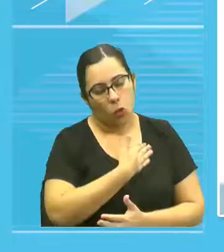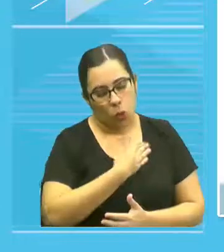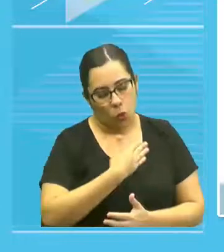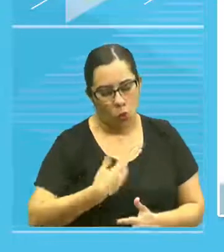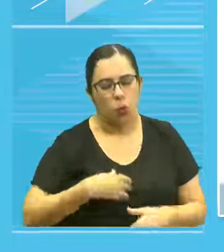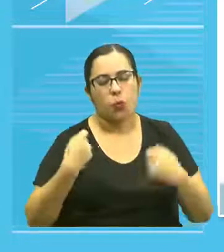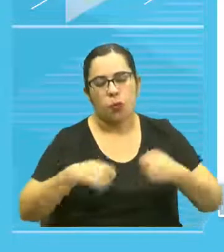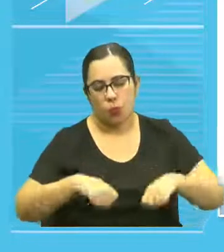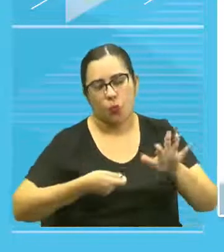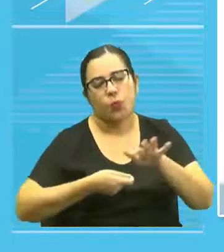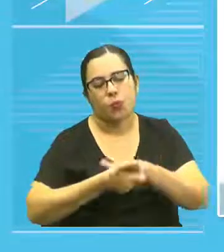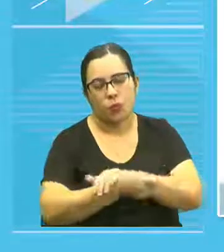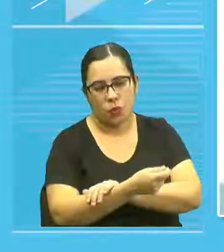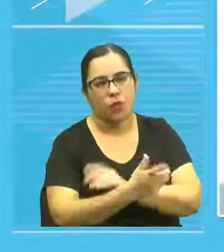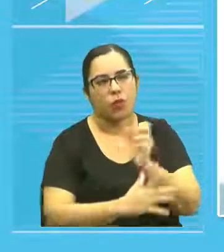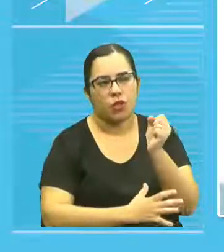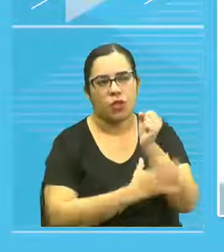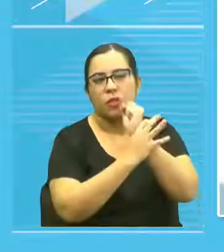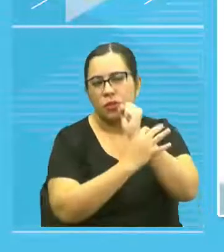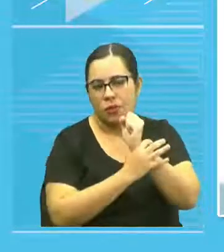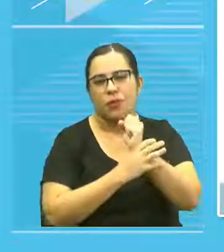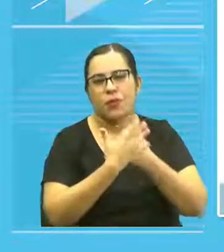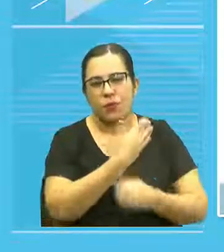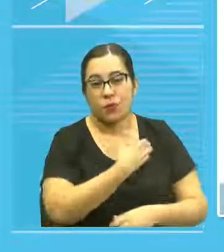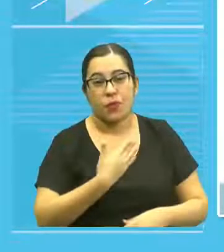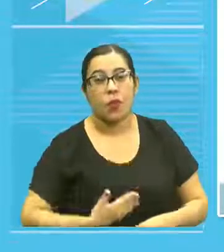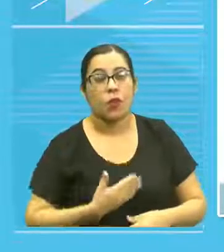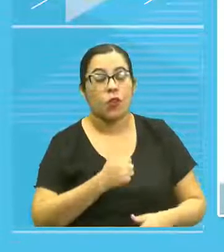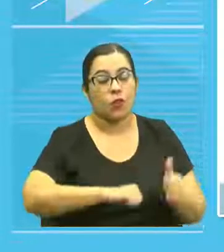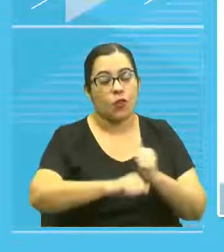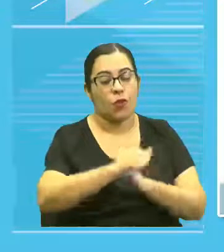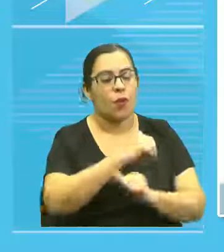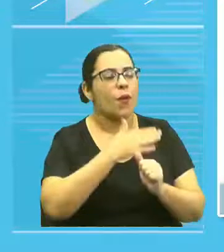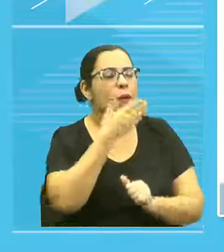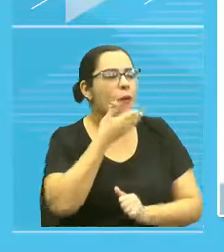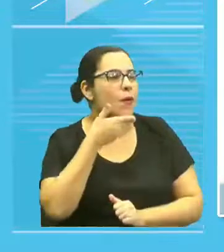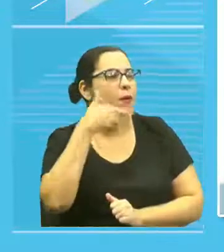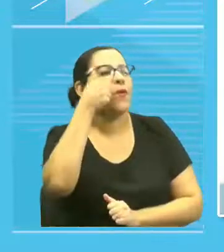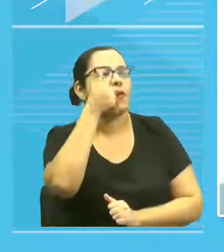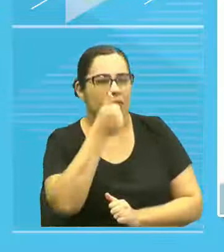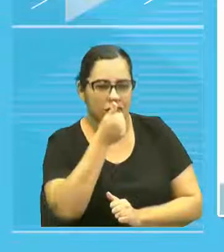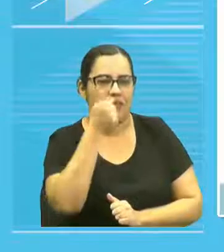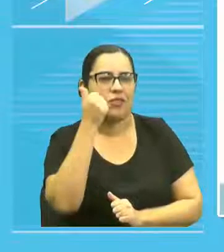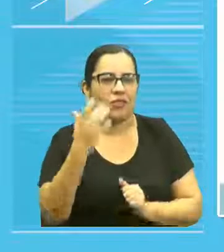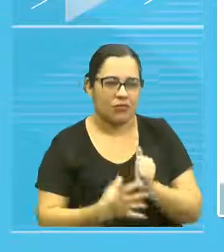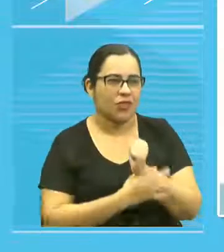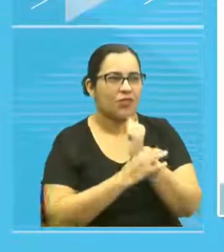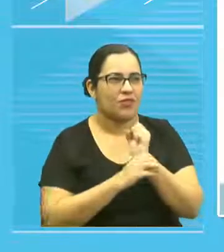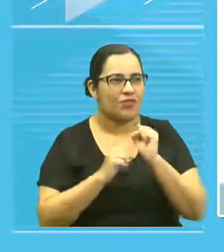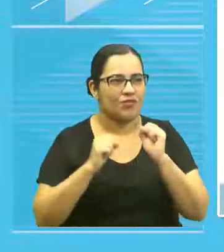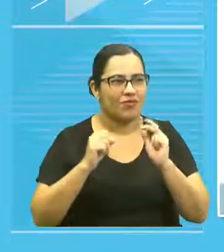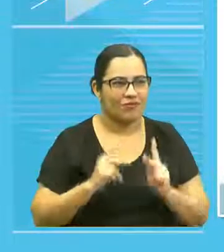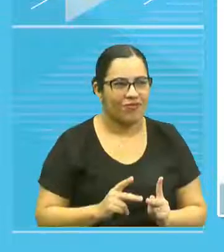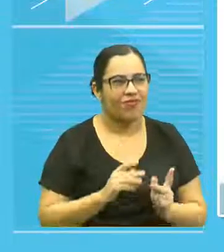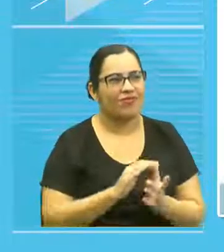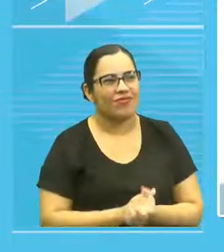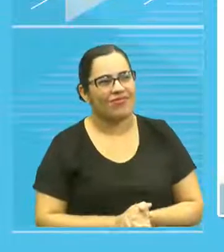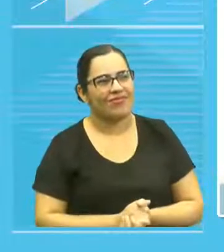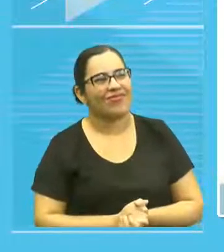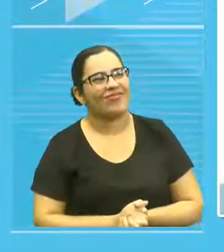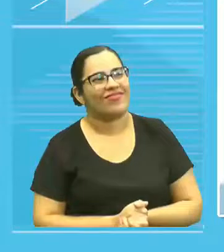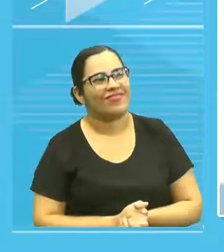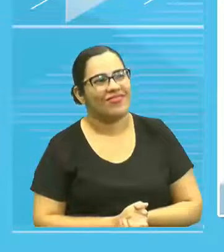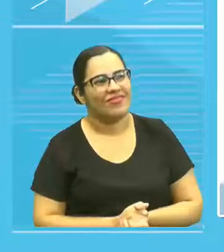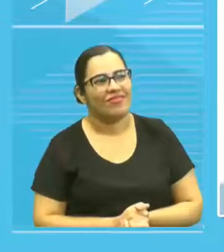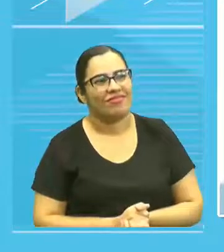poder público Invista em segurança pública a fim de melhorar de dar maior segurança a gente então grama e grama